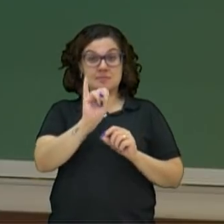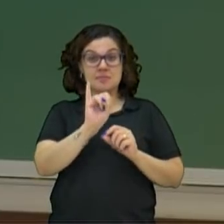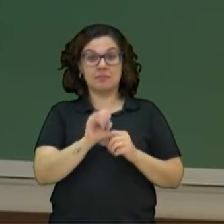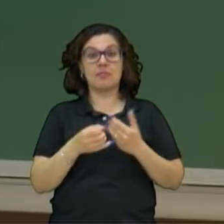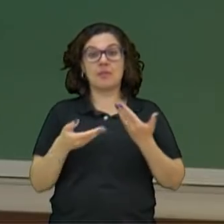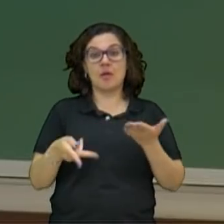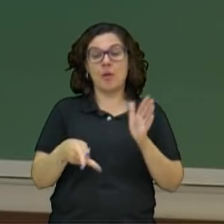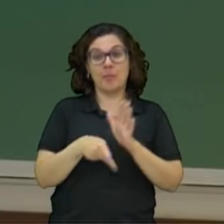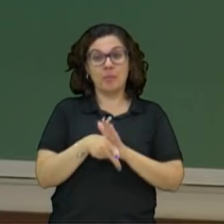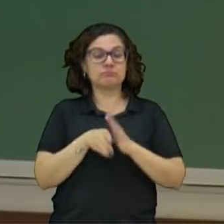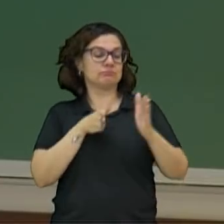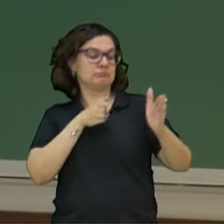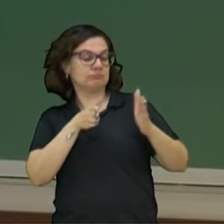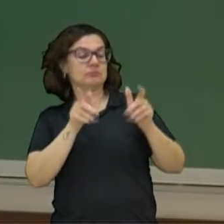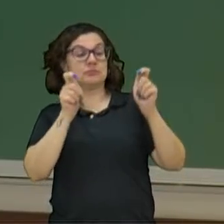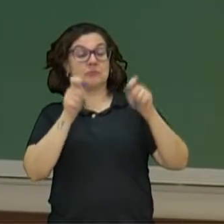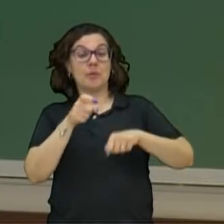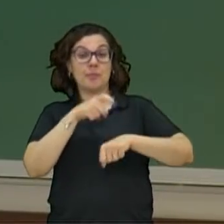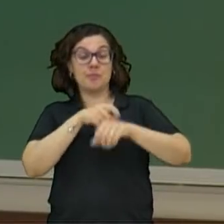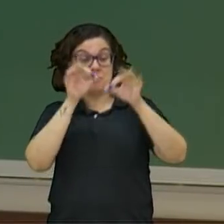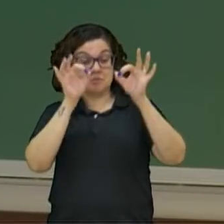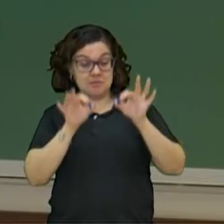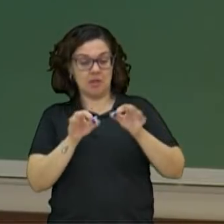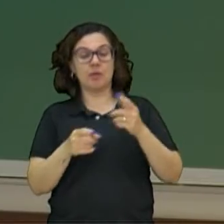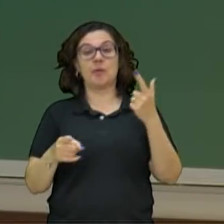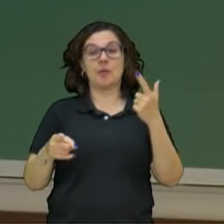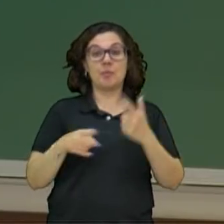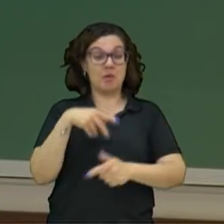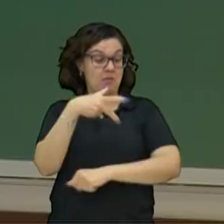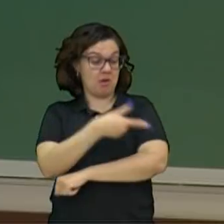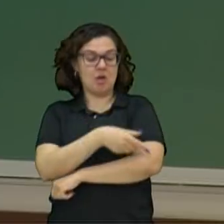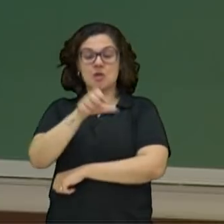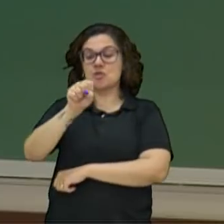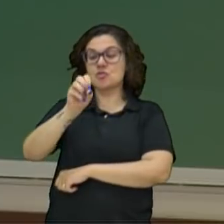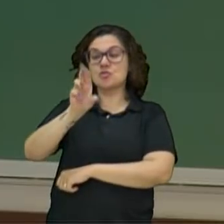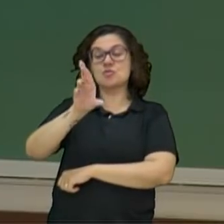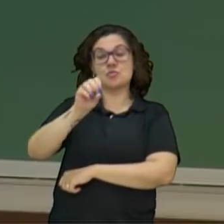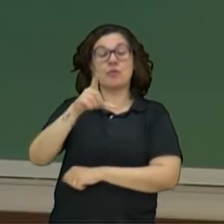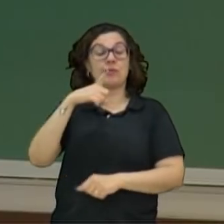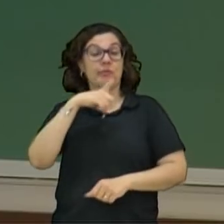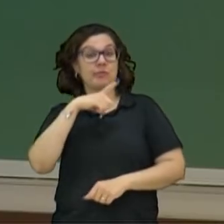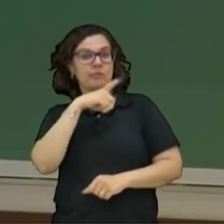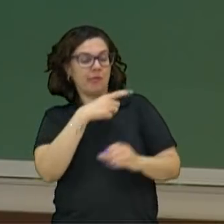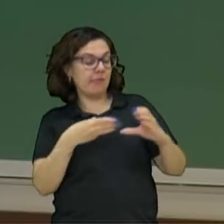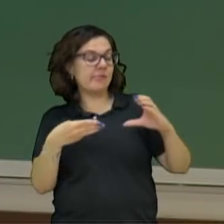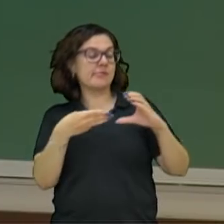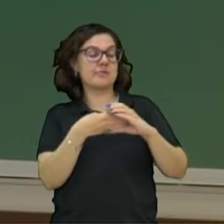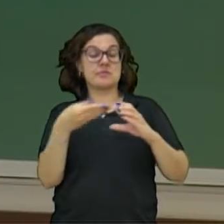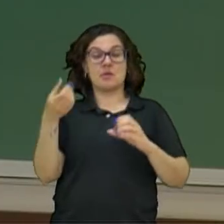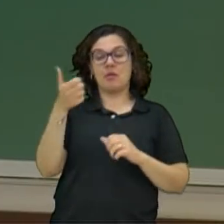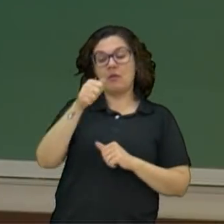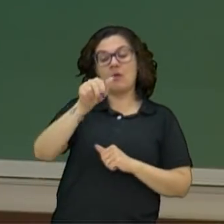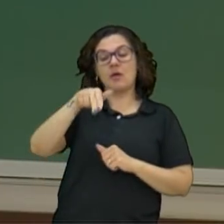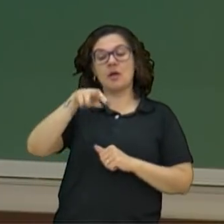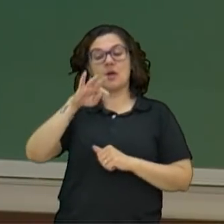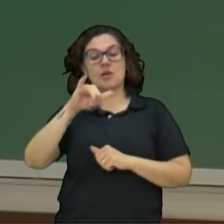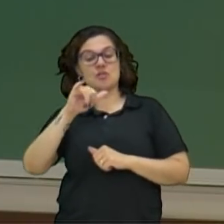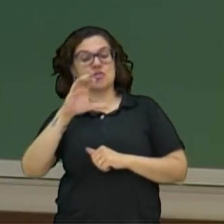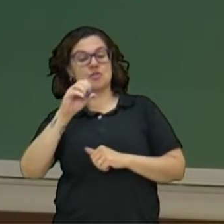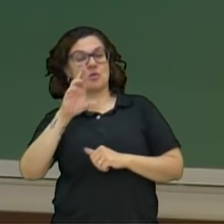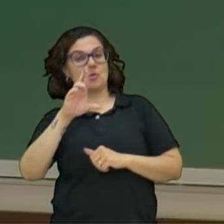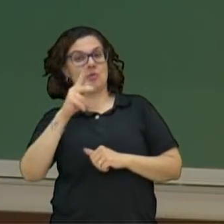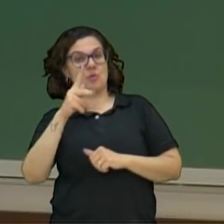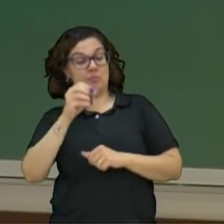soro no tempo adequado? Porque esse soro contém, como a gente acabou de falar, os anticorpos contra